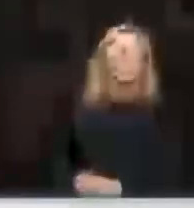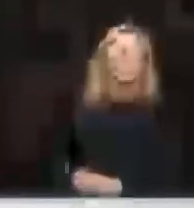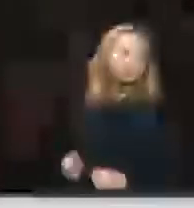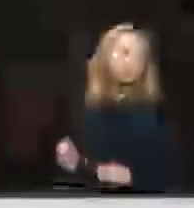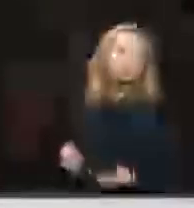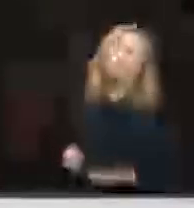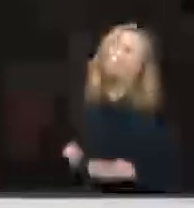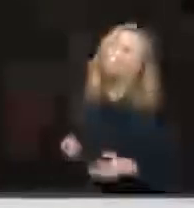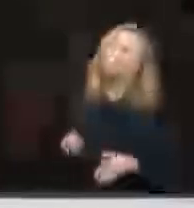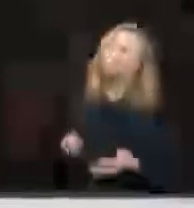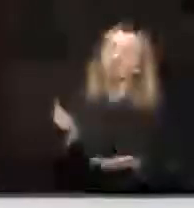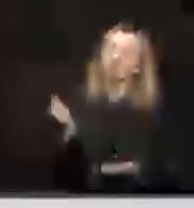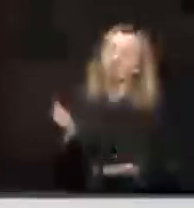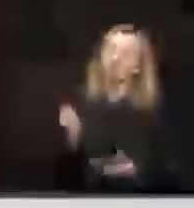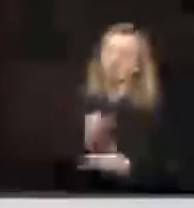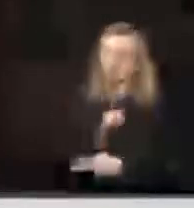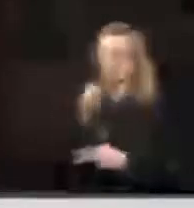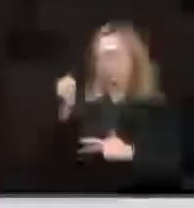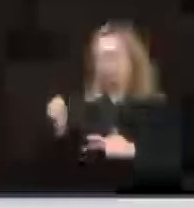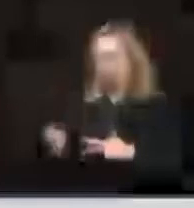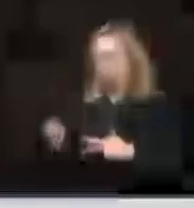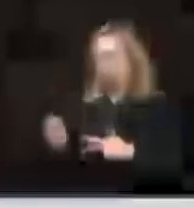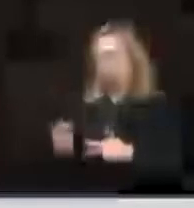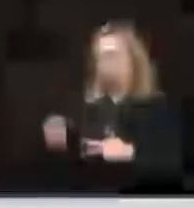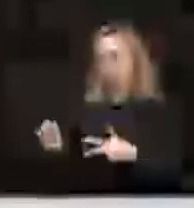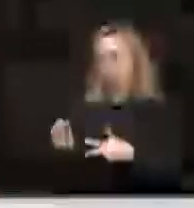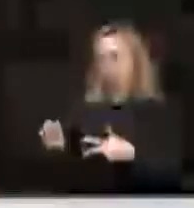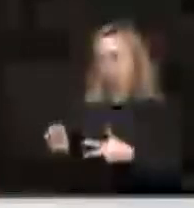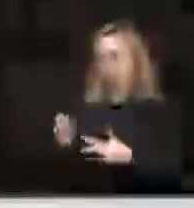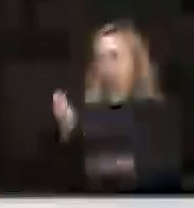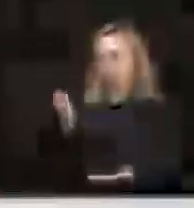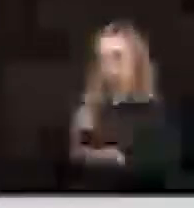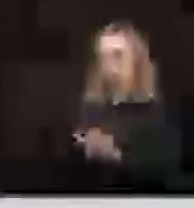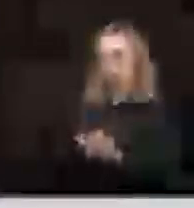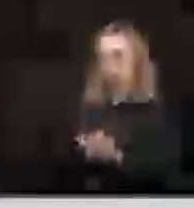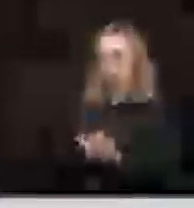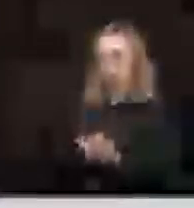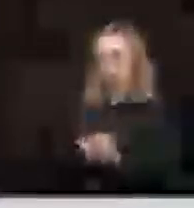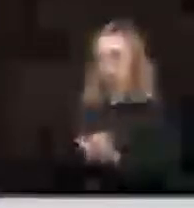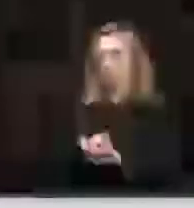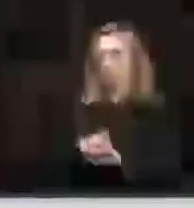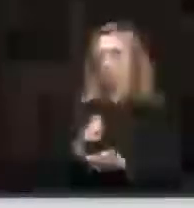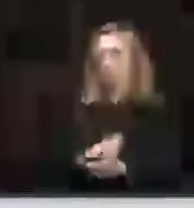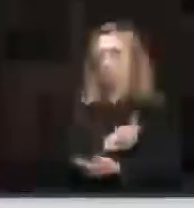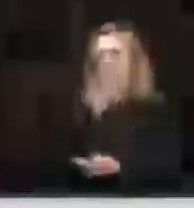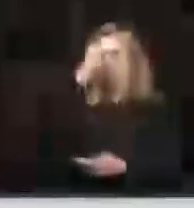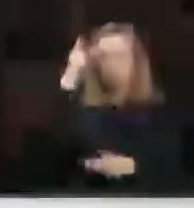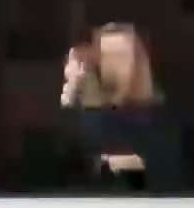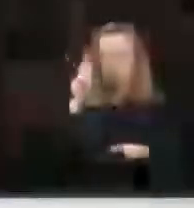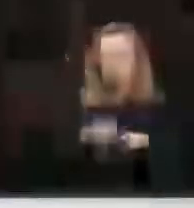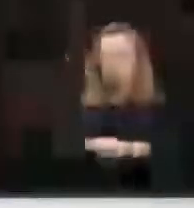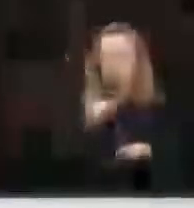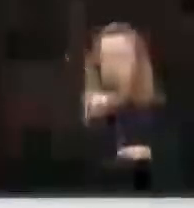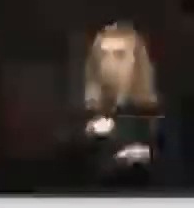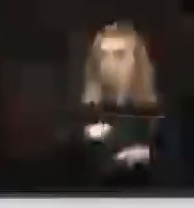Executivo gasta com a preservação da prisão dos presos